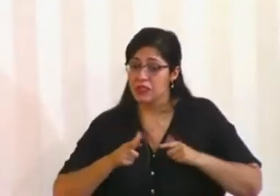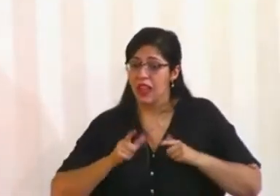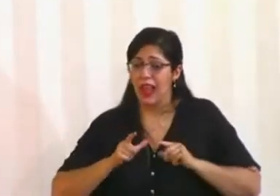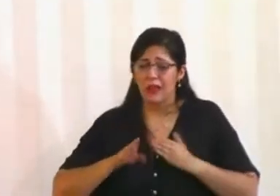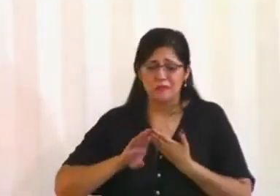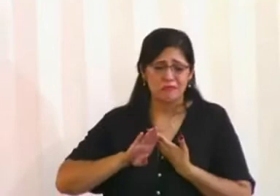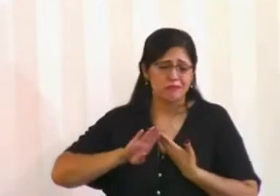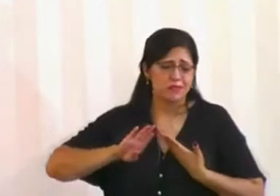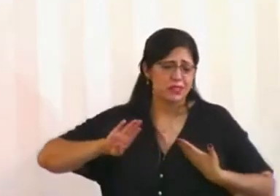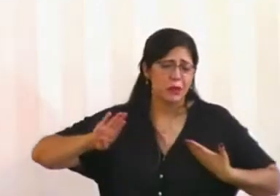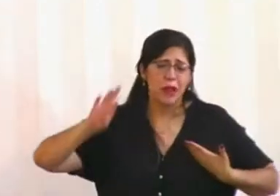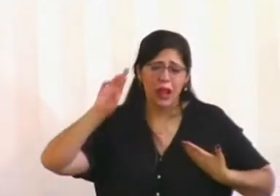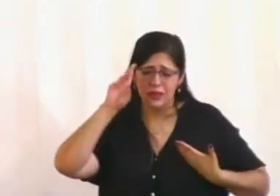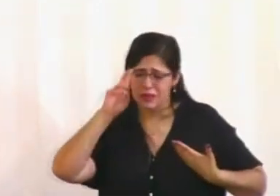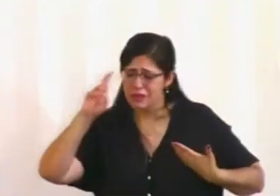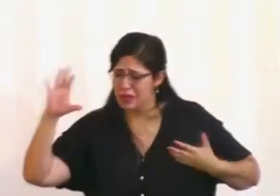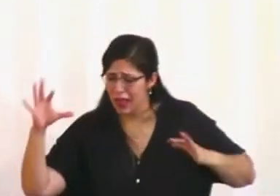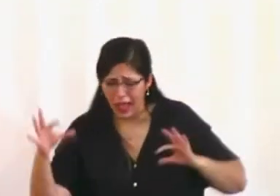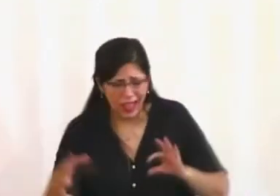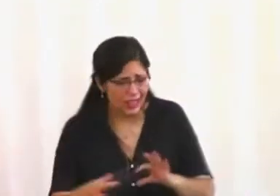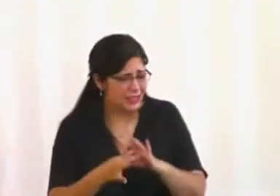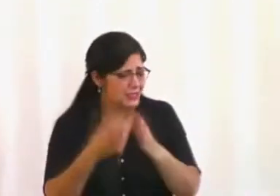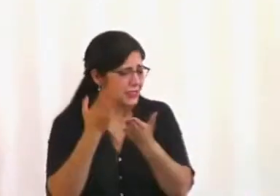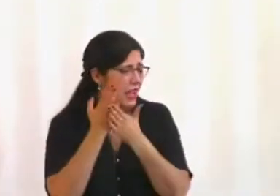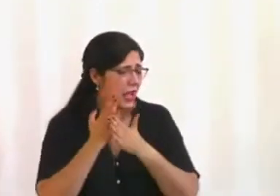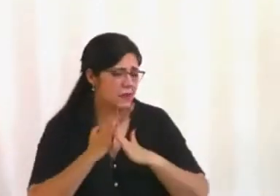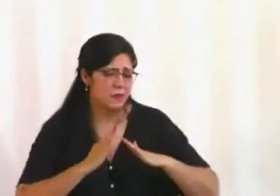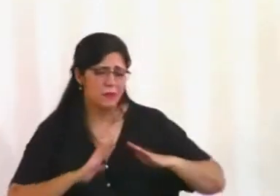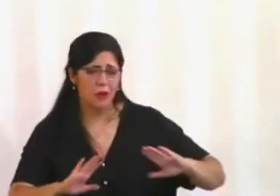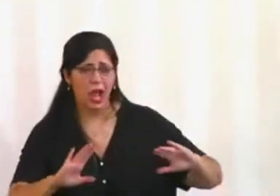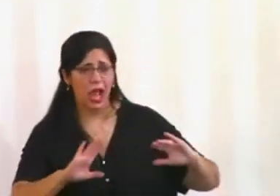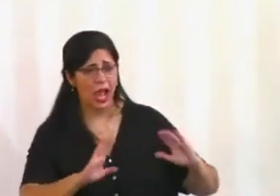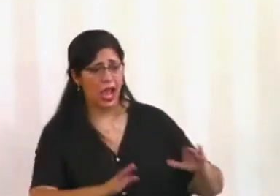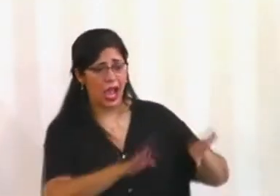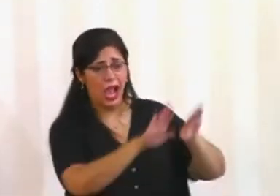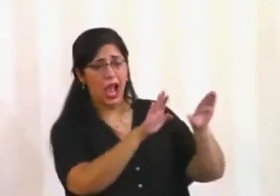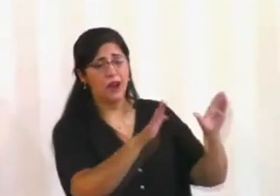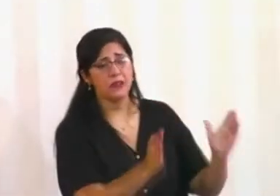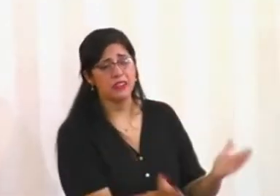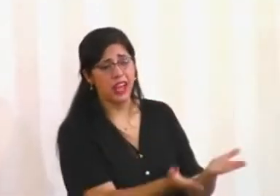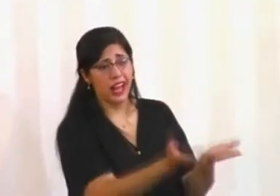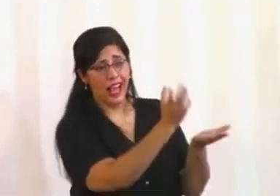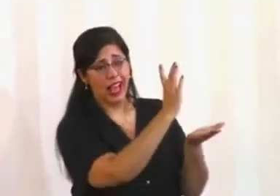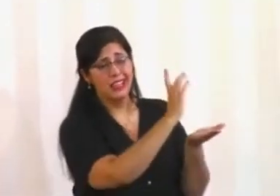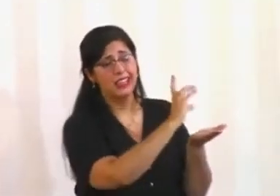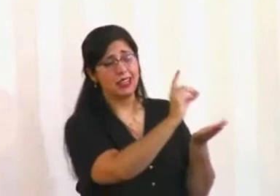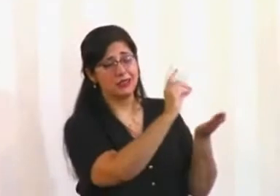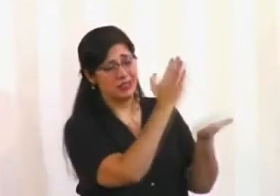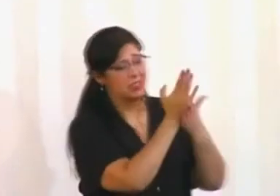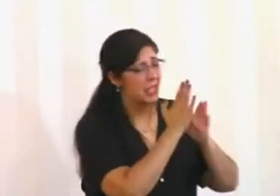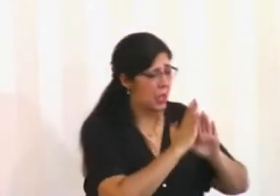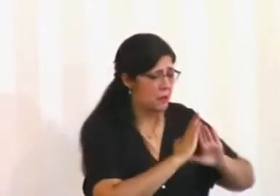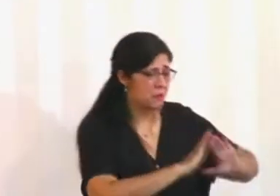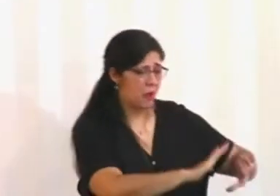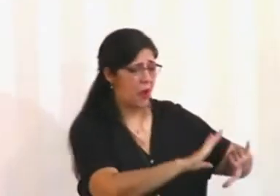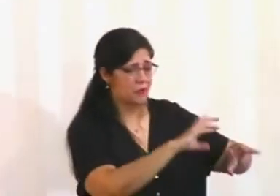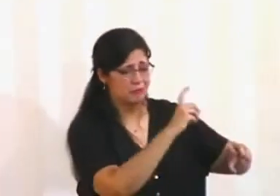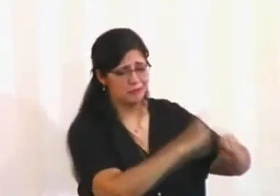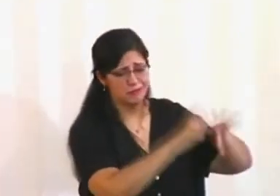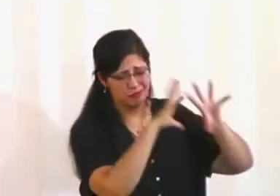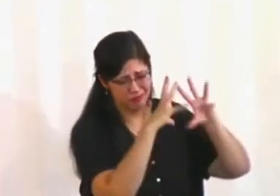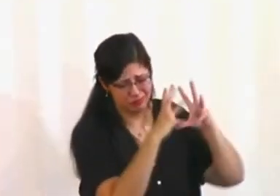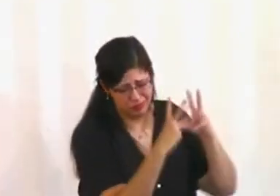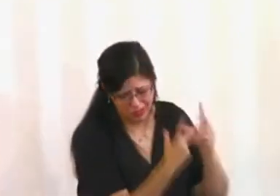aliança, derribaram os teus altares e mataram os teus profetas à espada. Olha essa frase agora